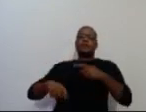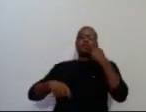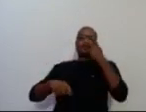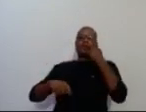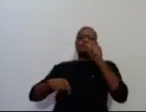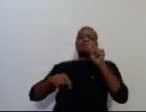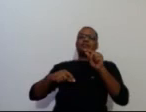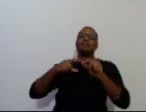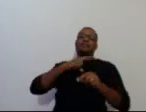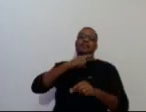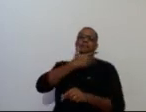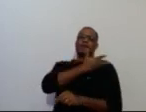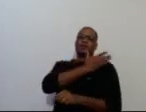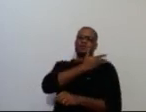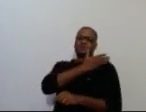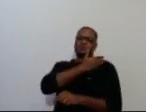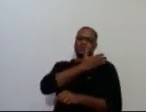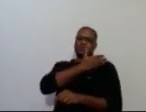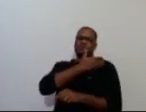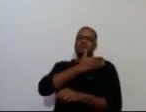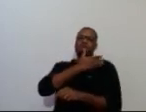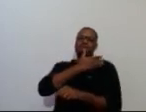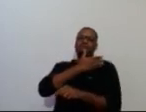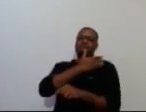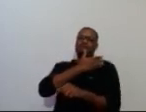do EAD?